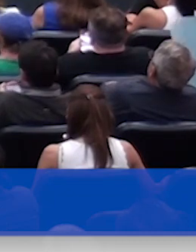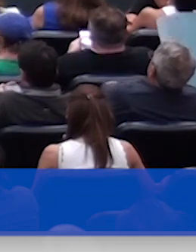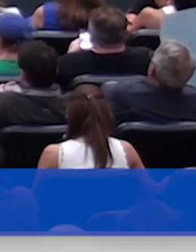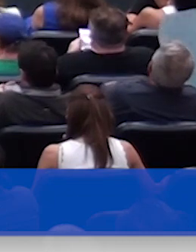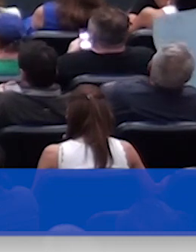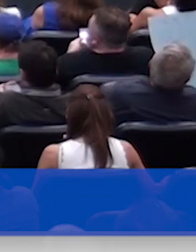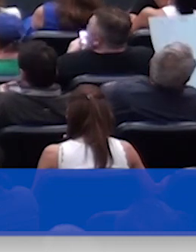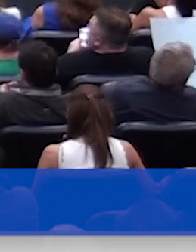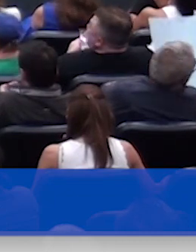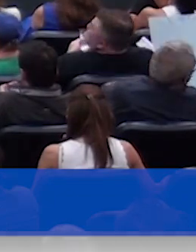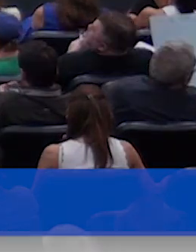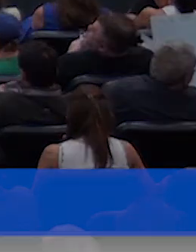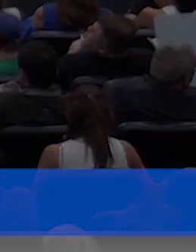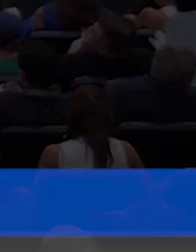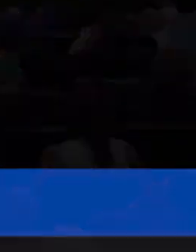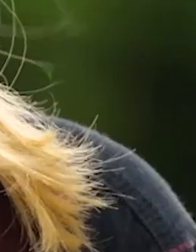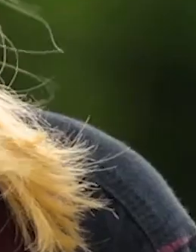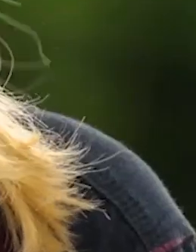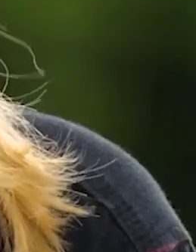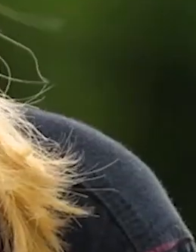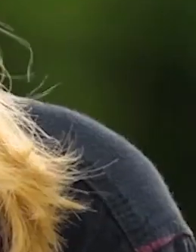bom?